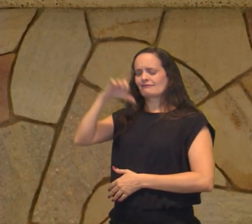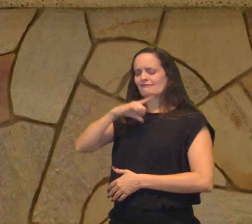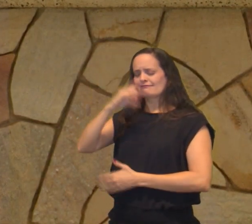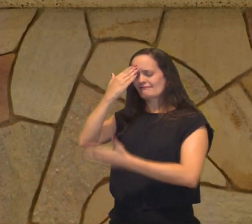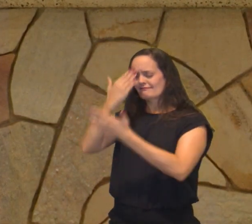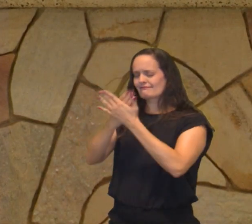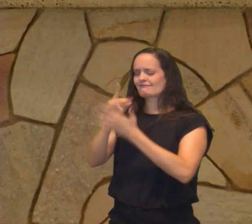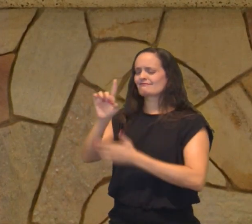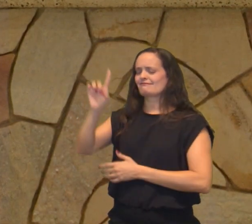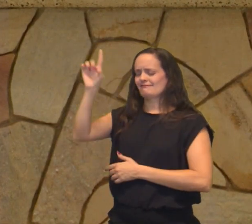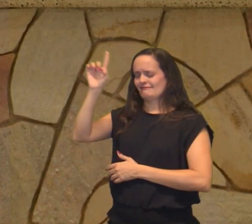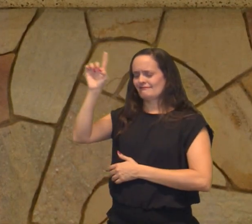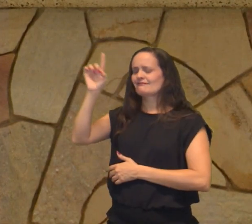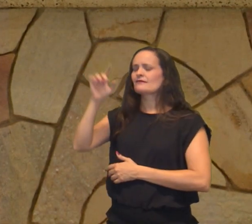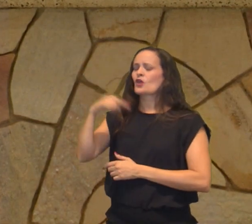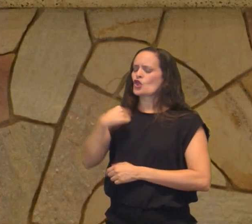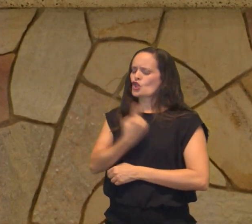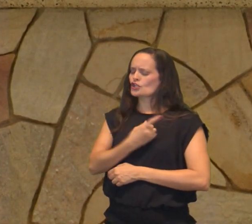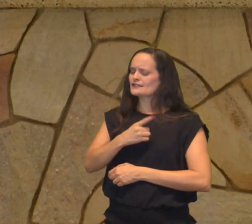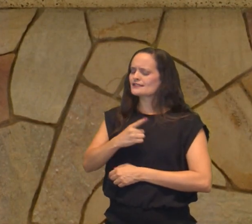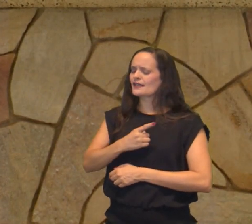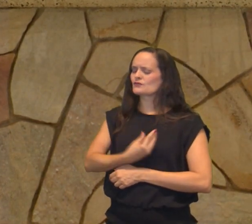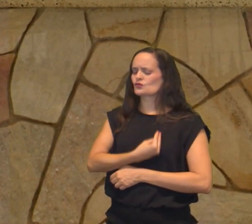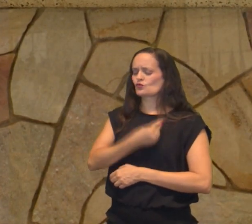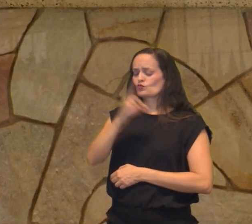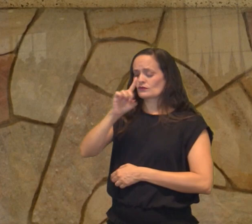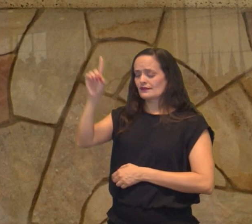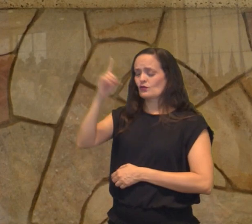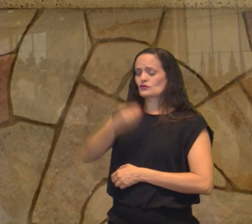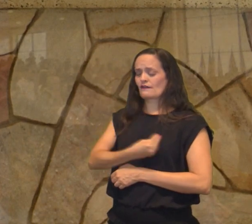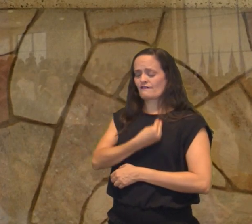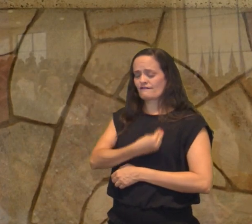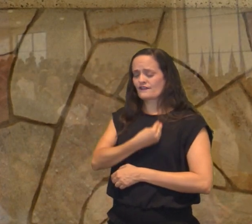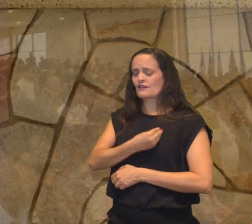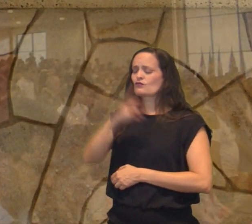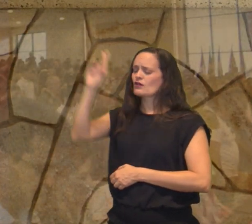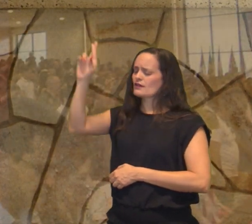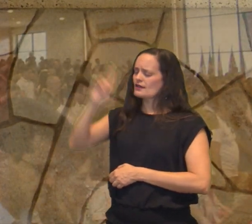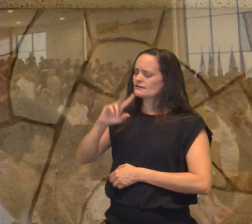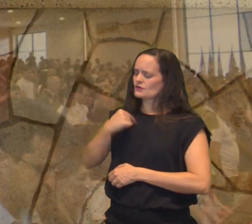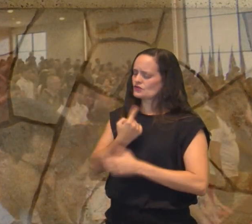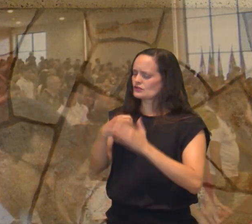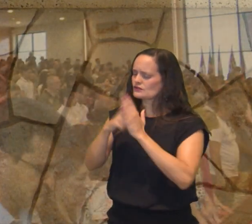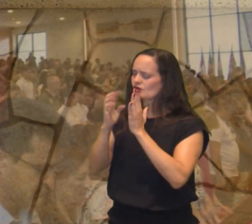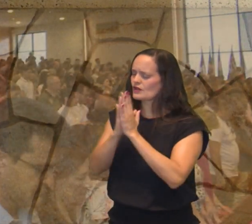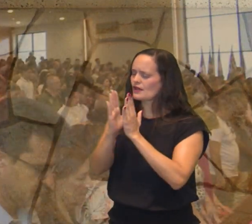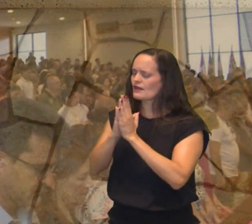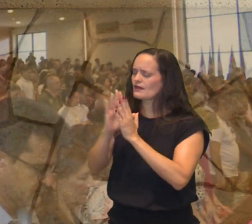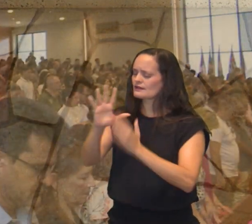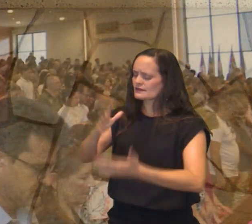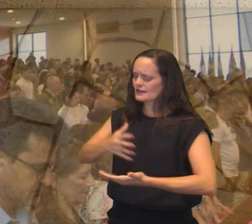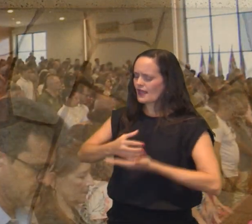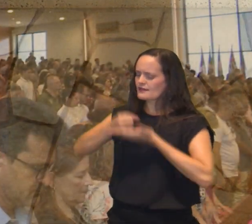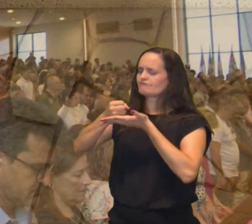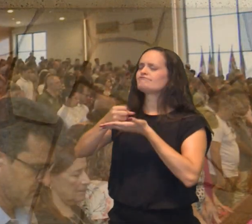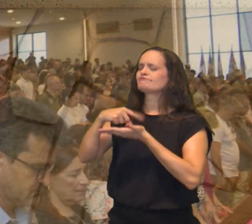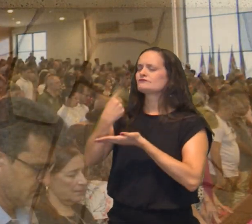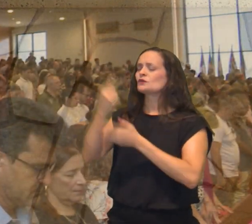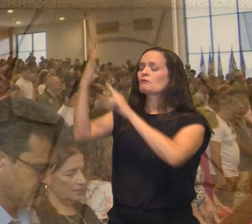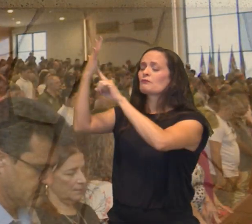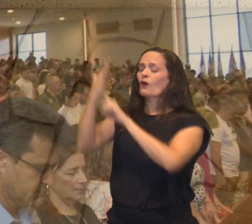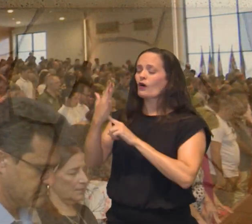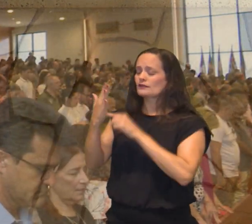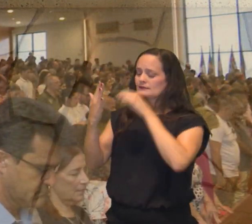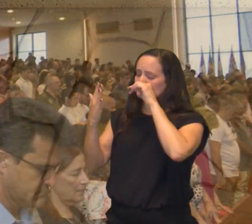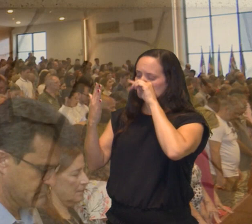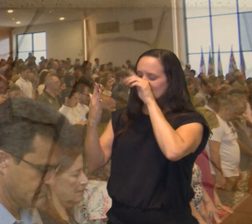muito obrigado porque cremos num Deus vivo, que ouve as nossas orações, que nos acolhe, que se revela a nós, um